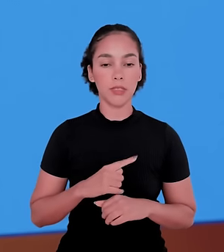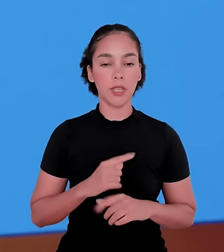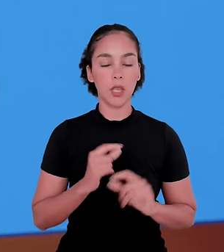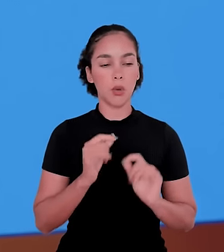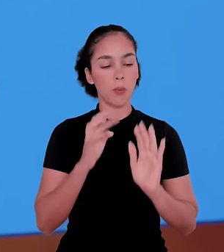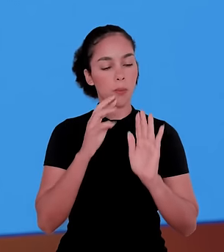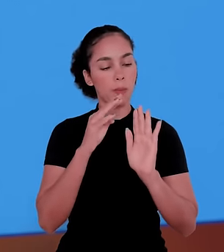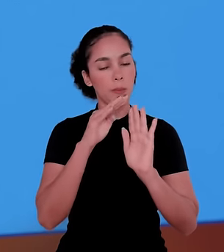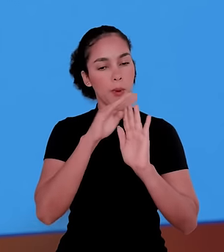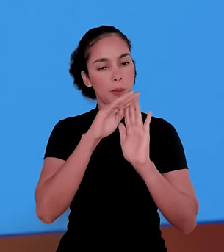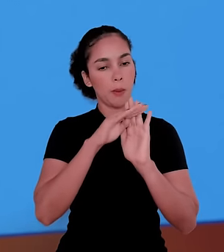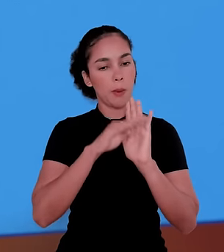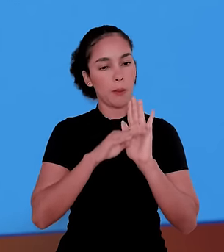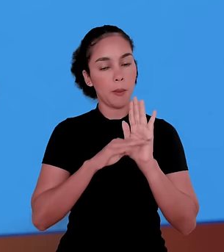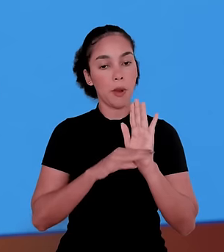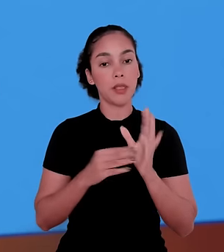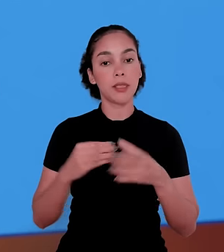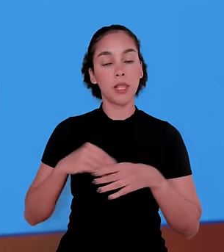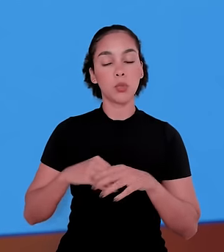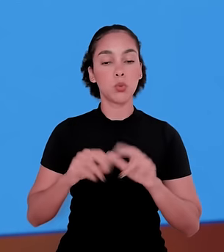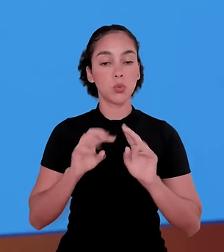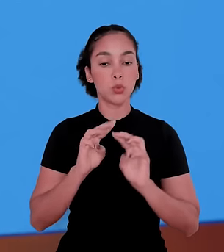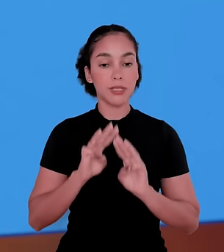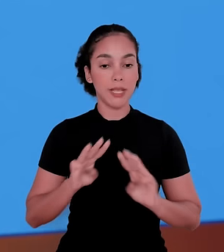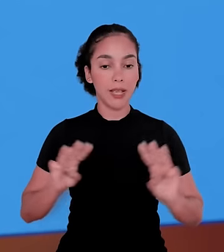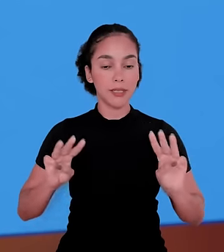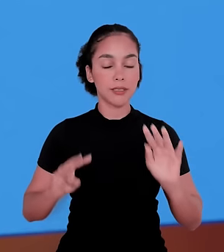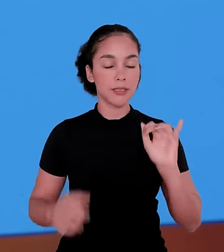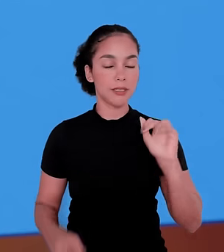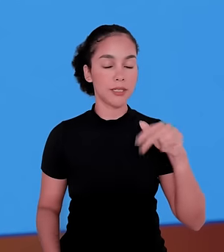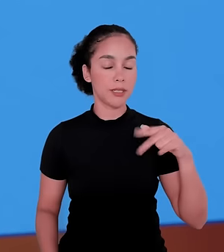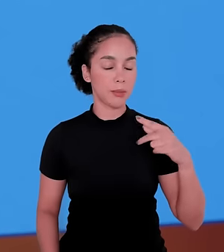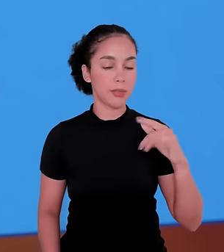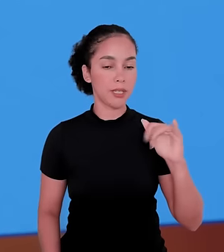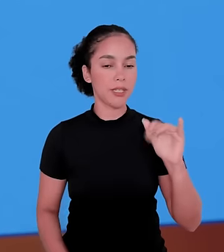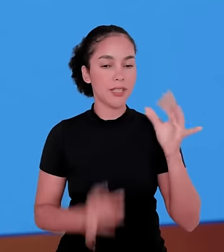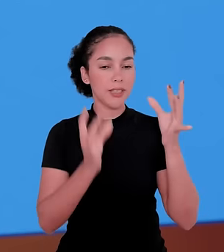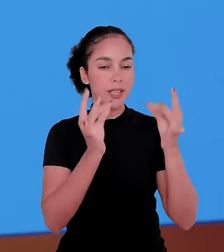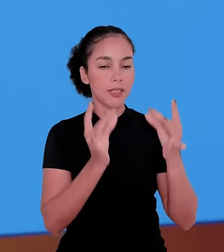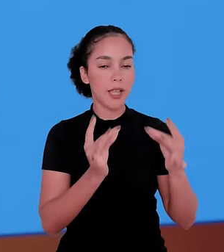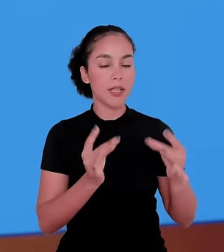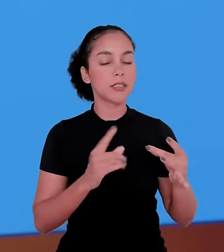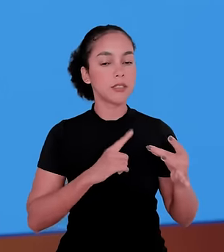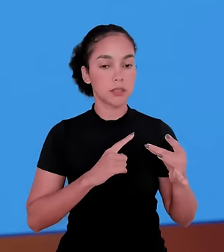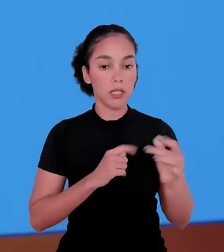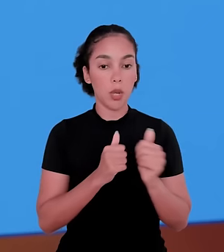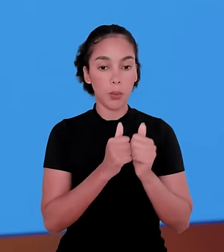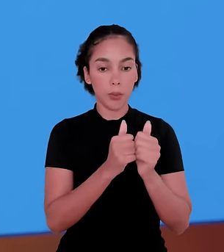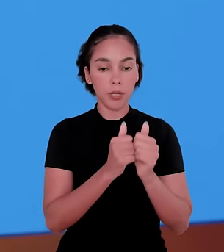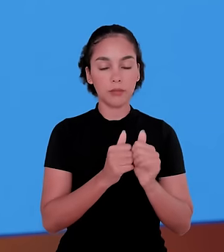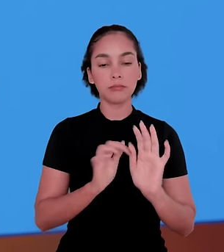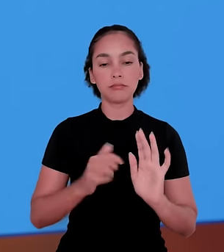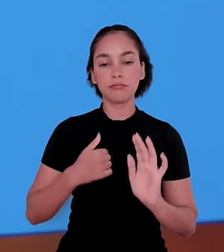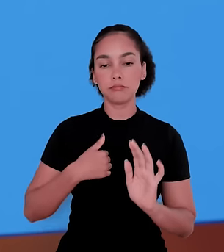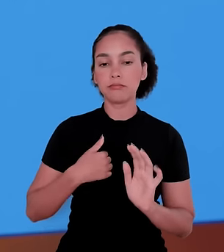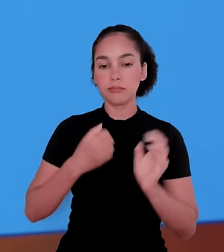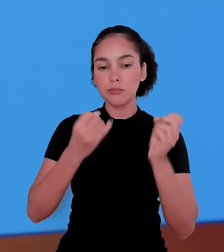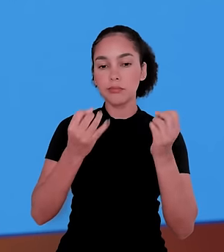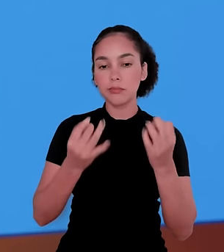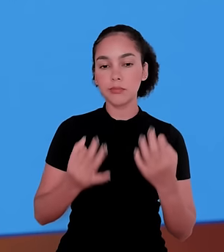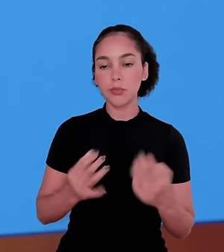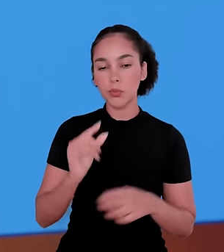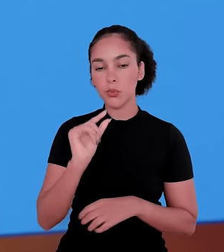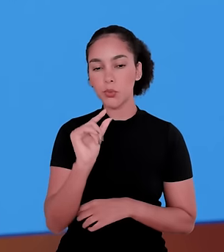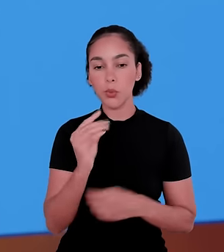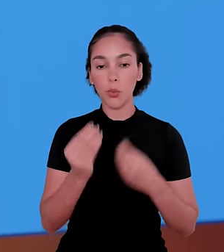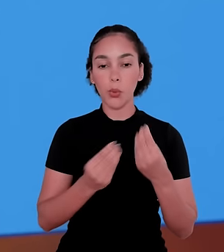guia básico no site do INPI e um passo a passo bem detalhado e bem tranquilo de ser seguido mas eu vou passar aqui um